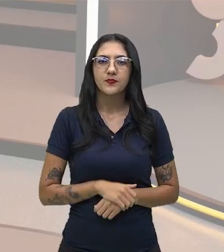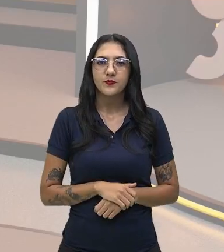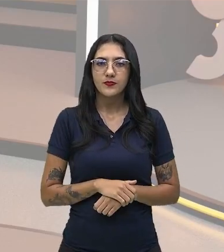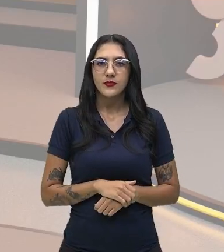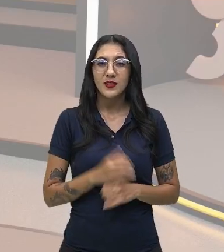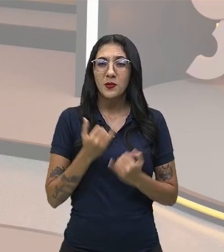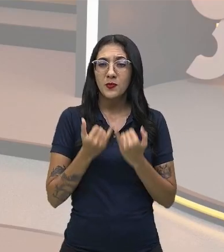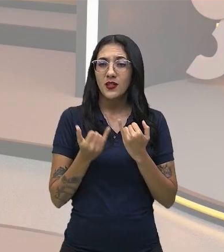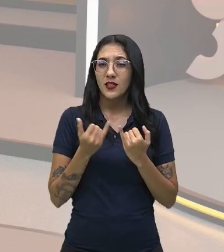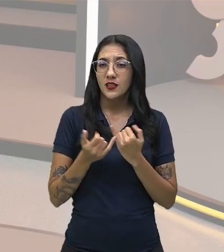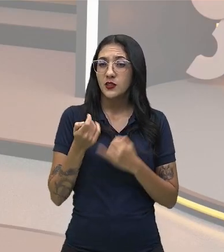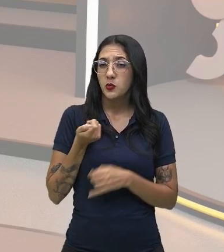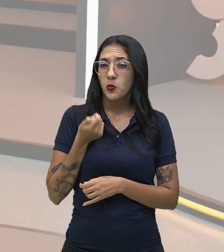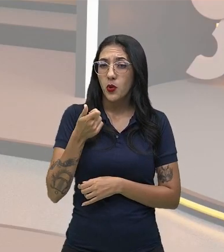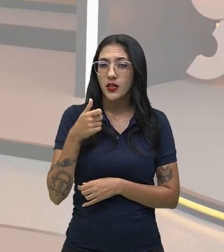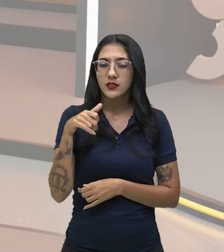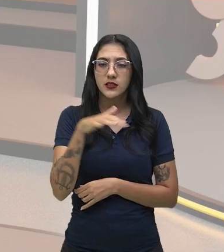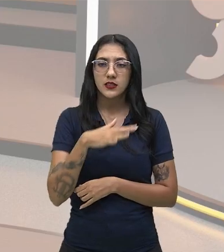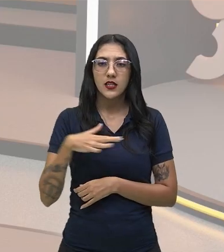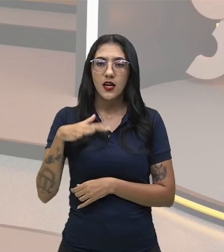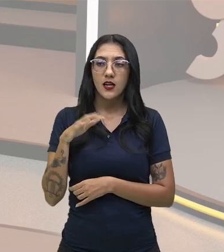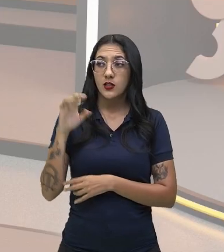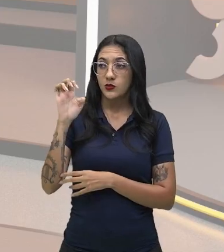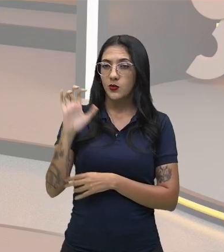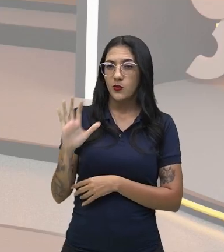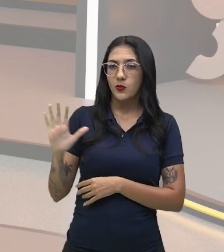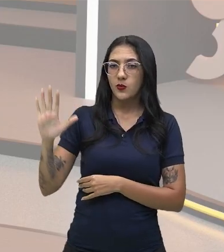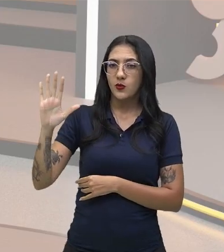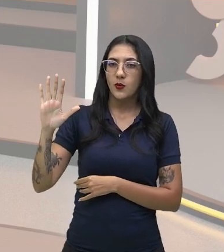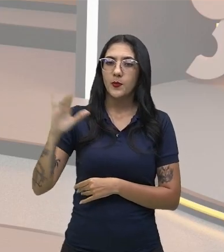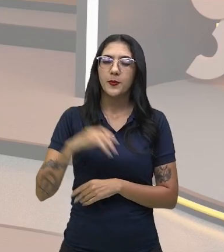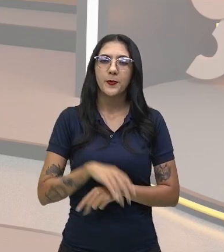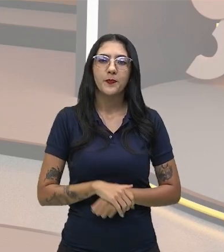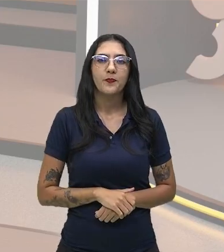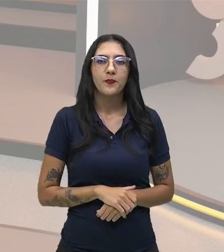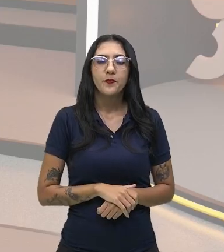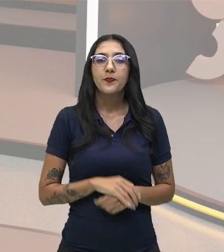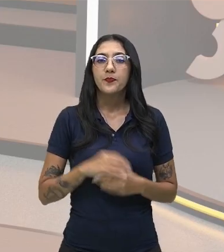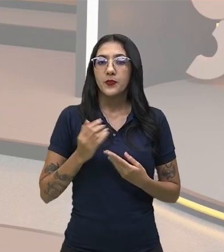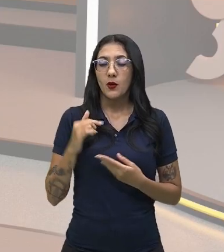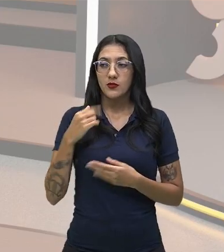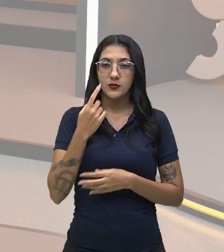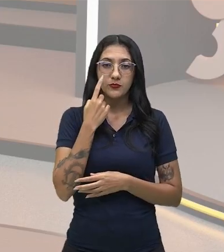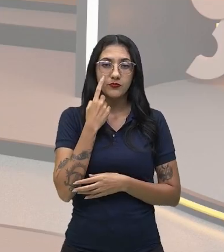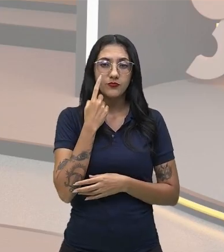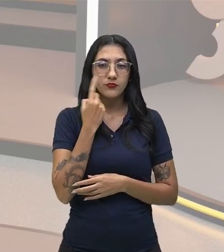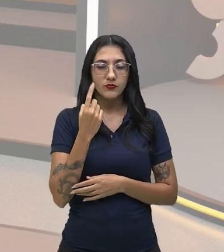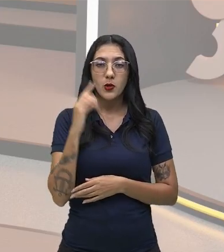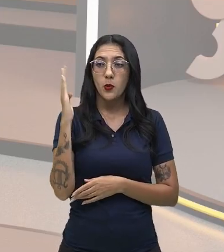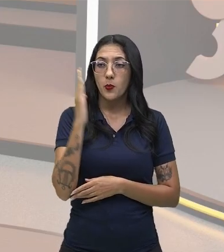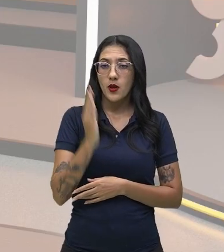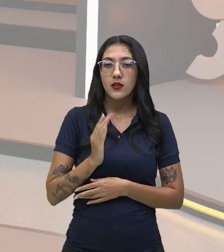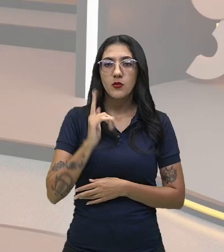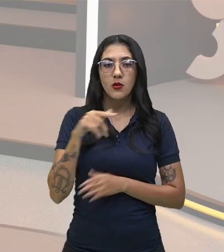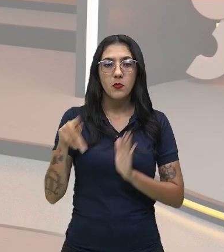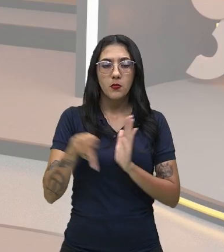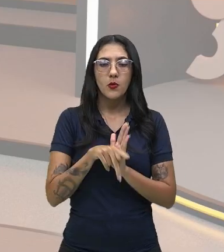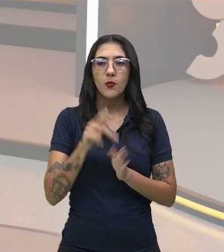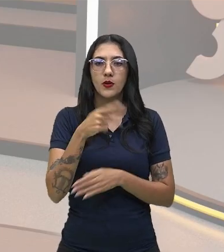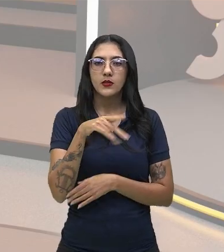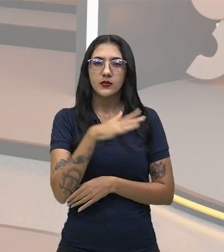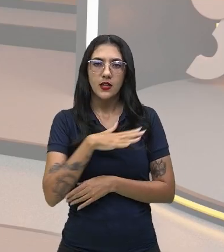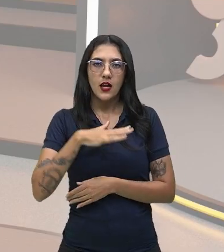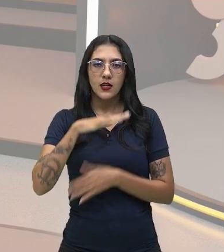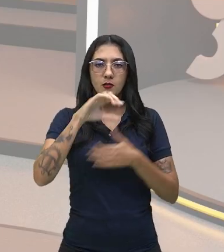do continente europeu. Então, vimos que o Brasil faz parte do continente americano,